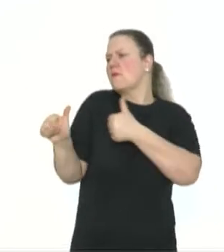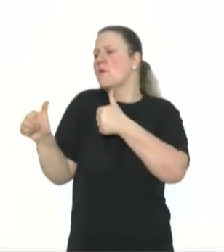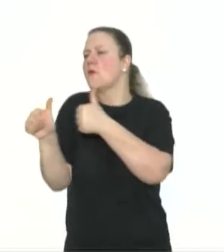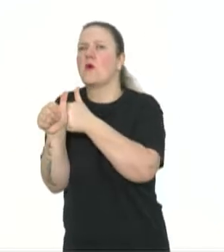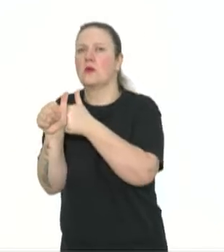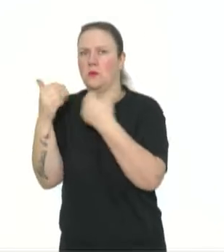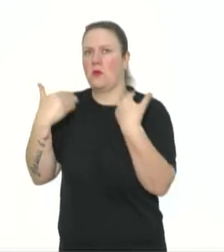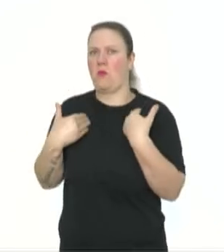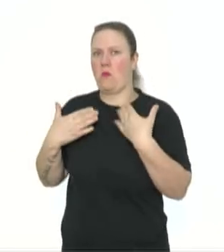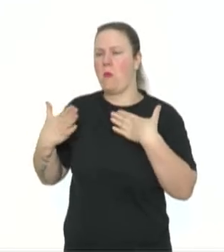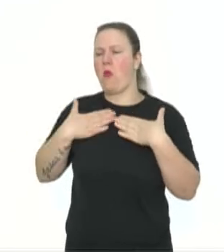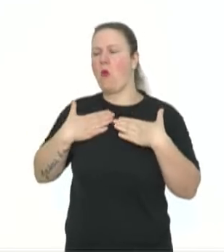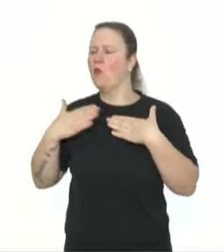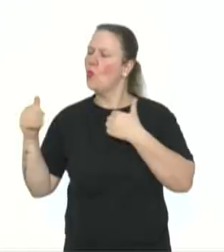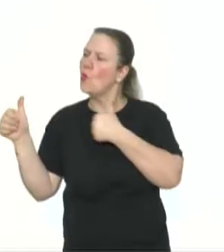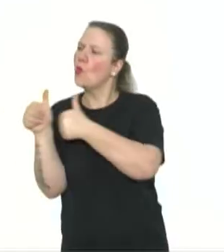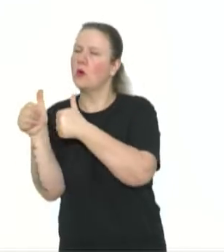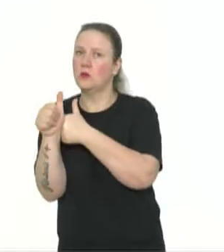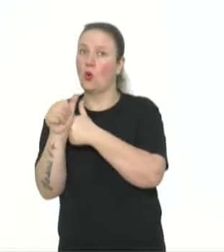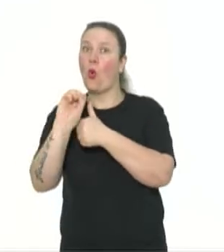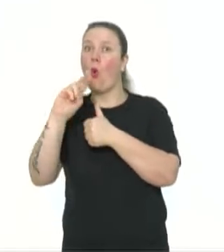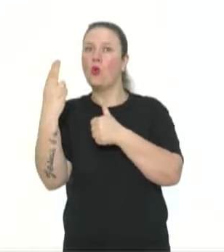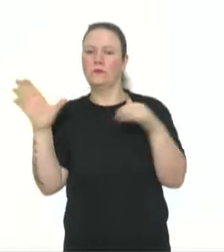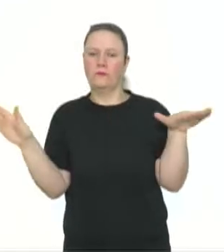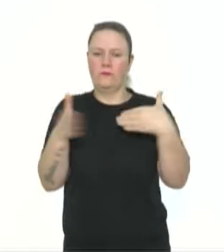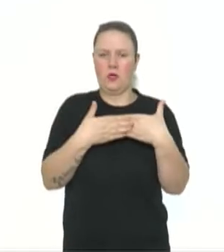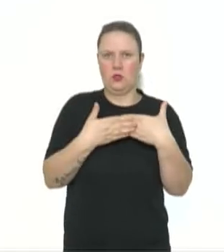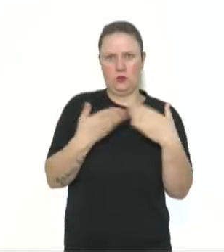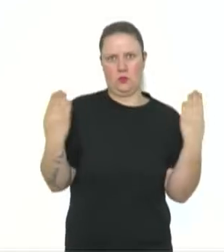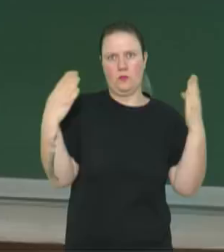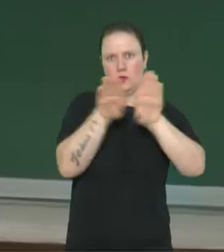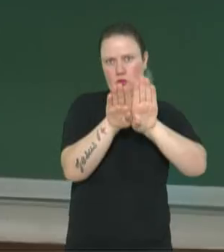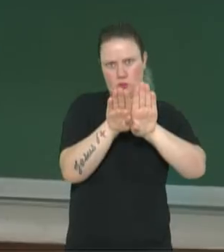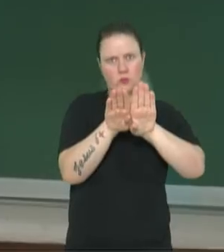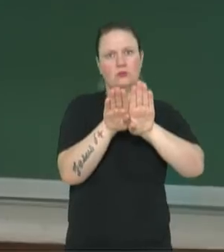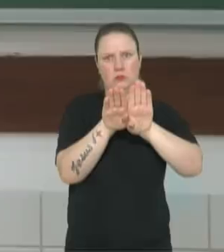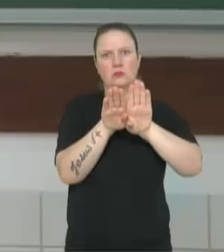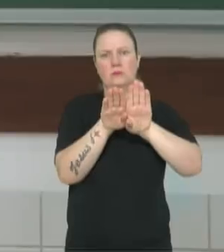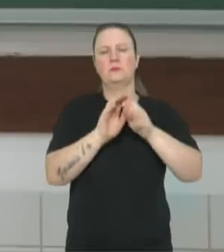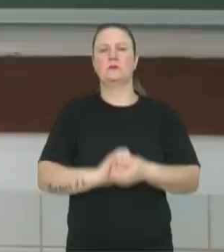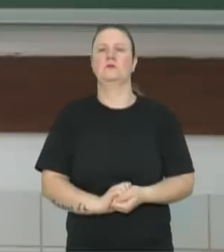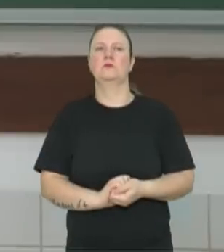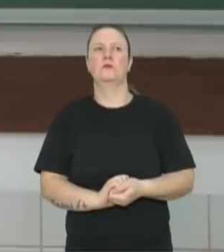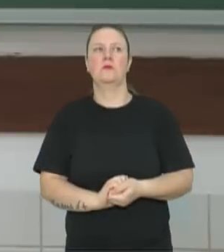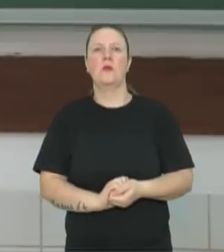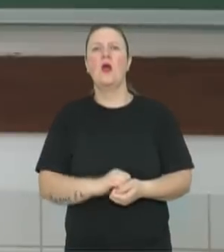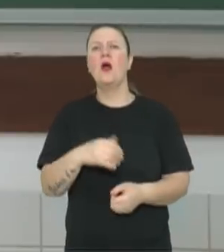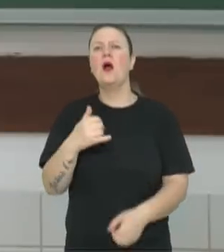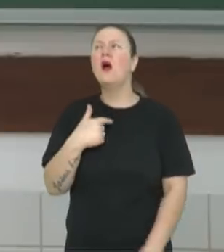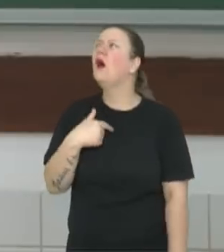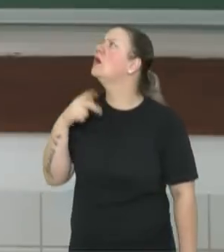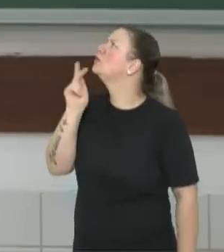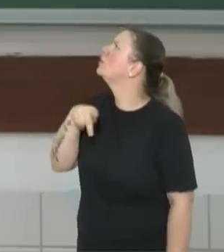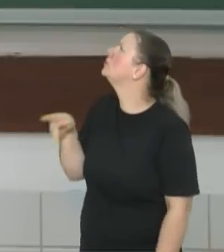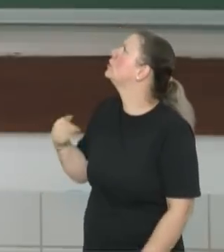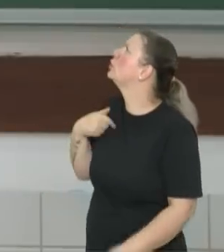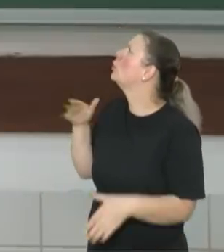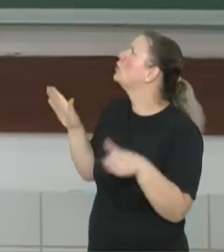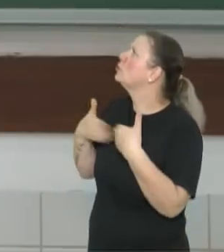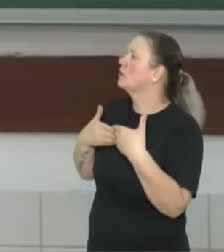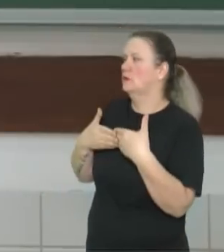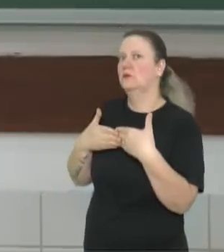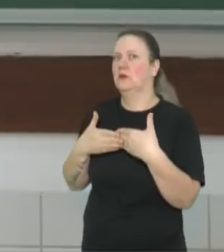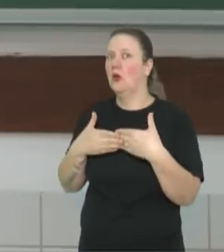the door, fecha a porta, certo? Vê se você anotou certinho. Ai, teacher, eu só coloquei fechar. Então agora coloca a